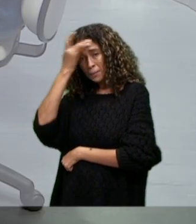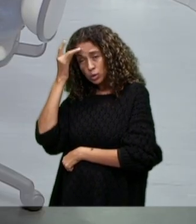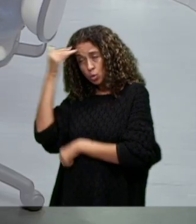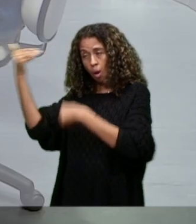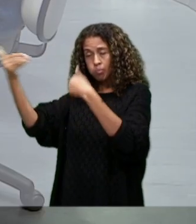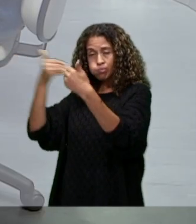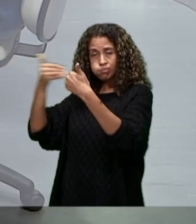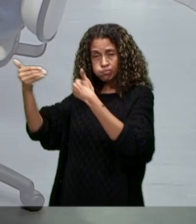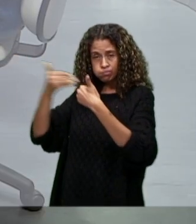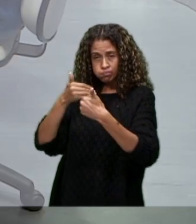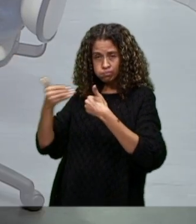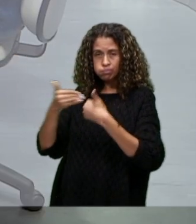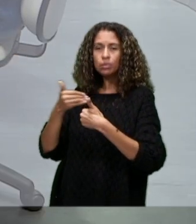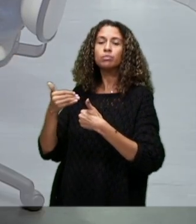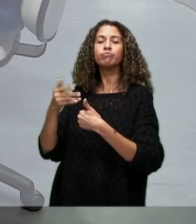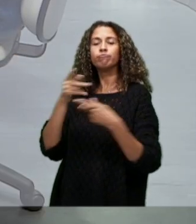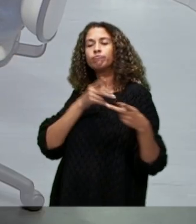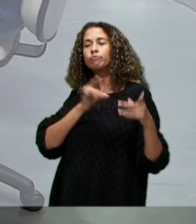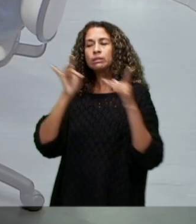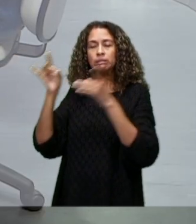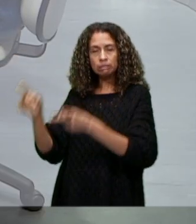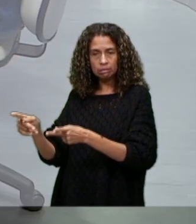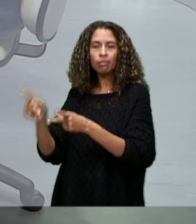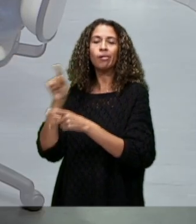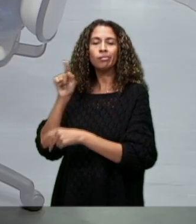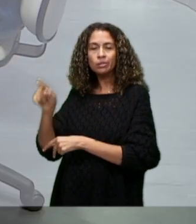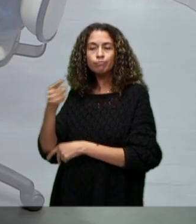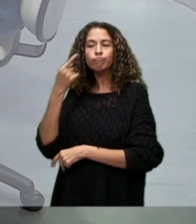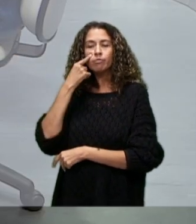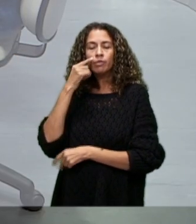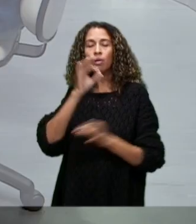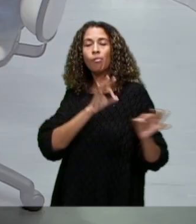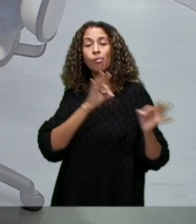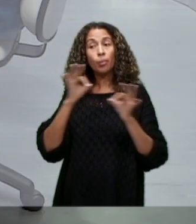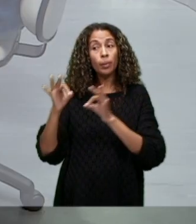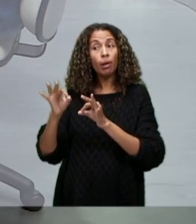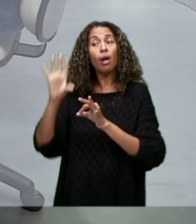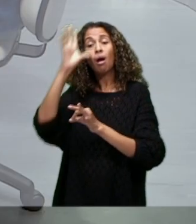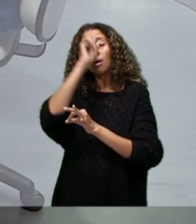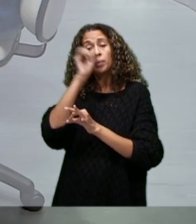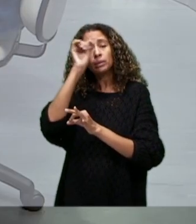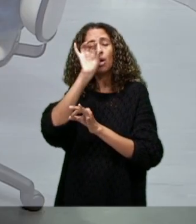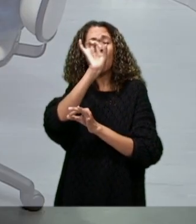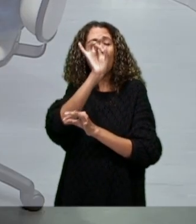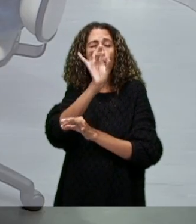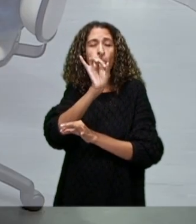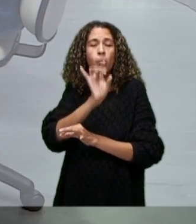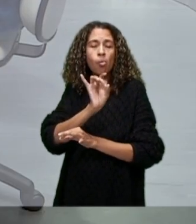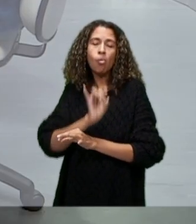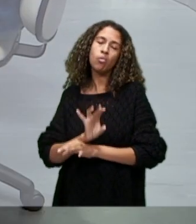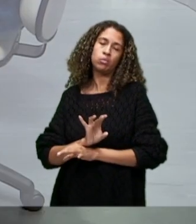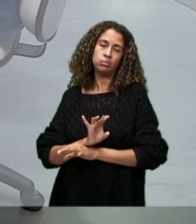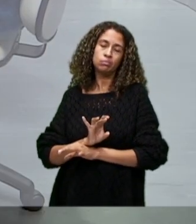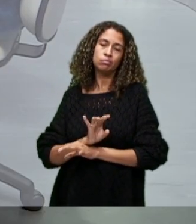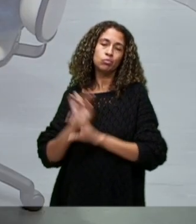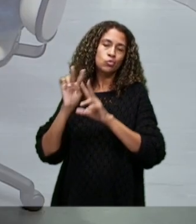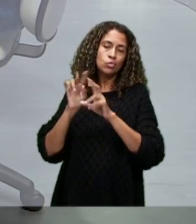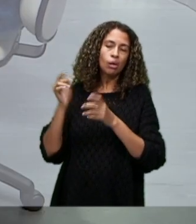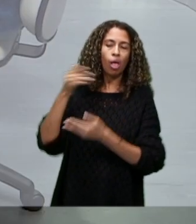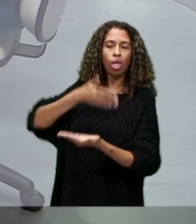educação básica, que circularam na feira e ali puderam aprender um pouquinho de tudo, né? E